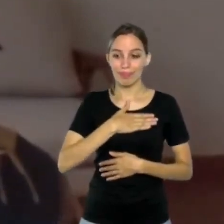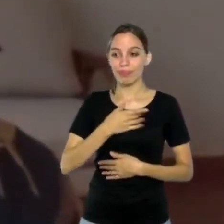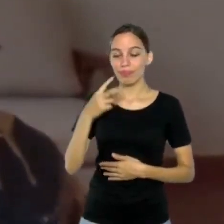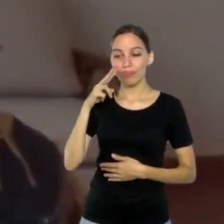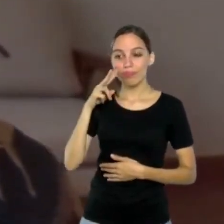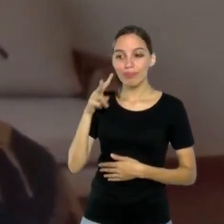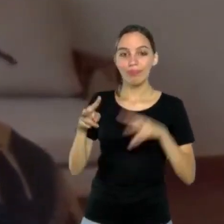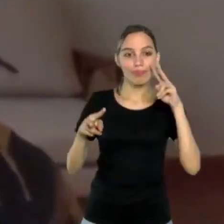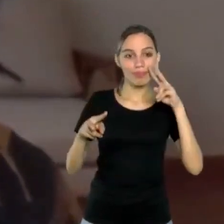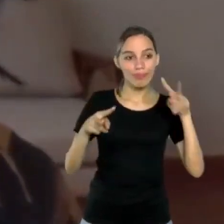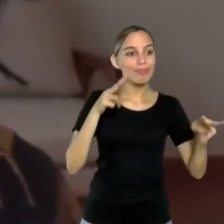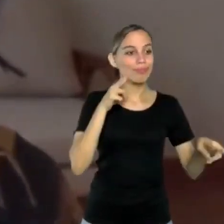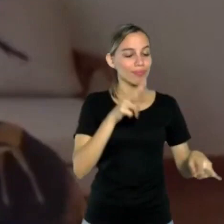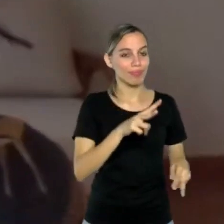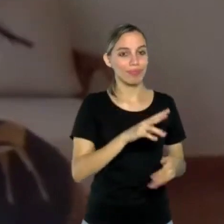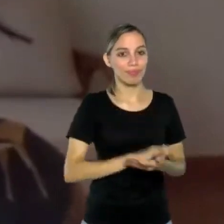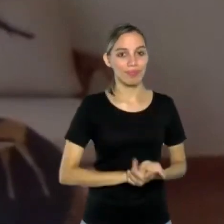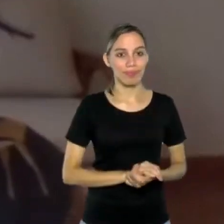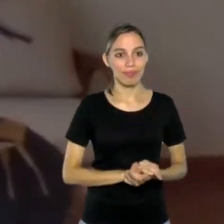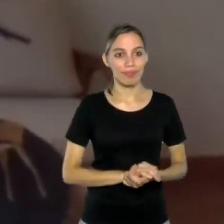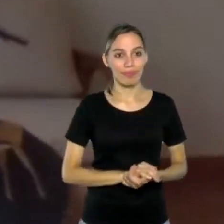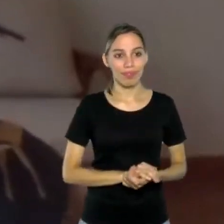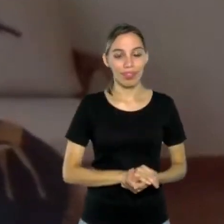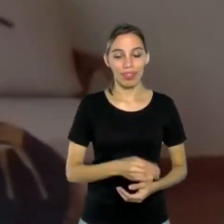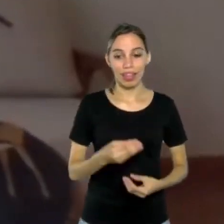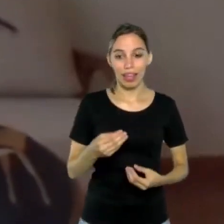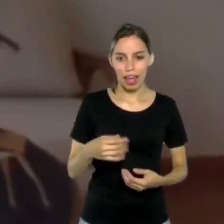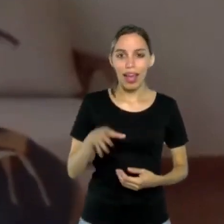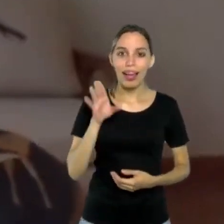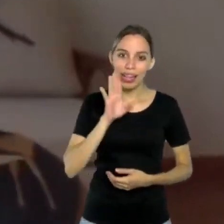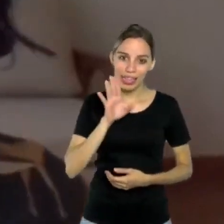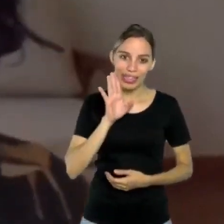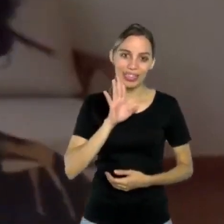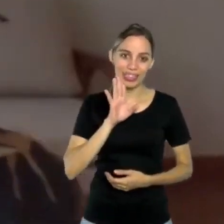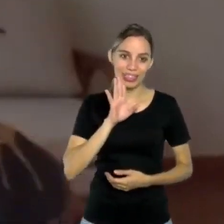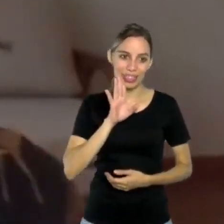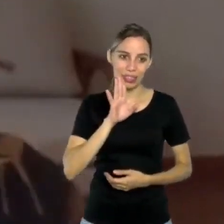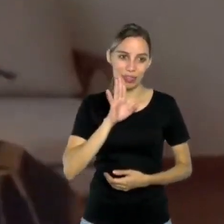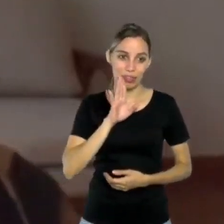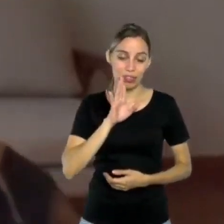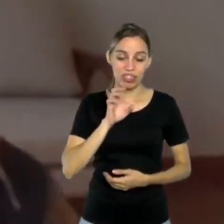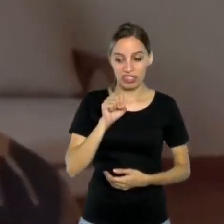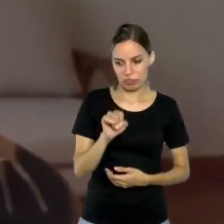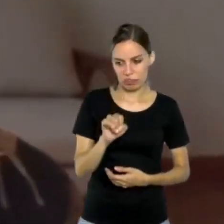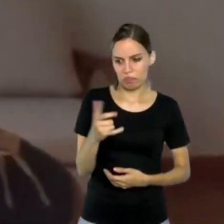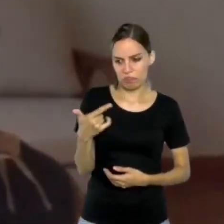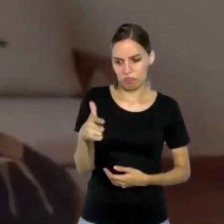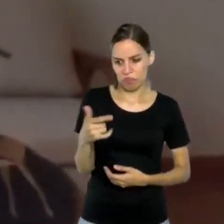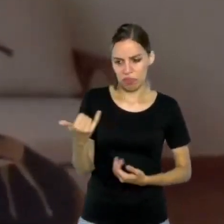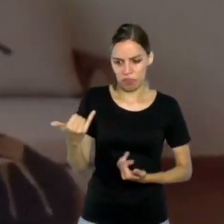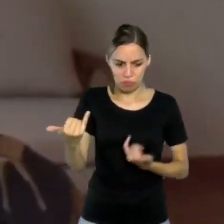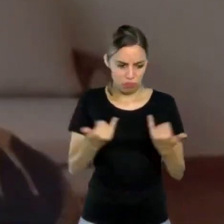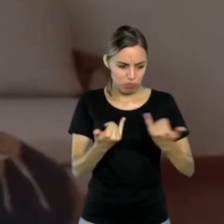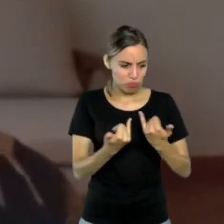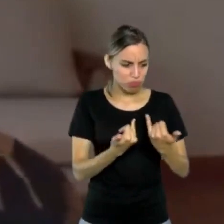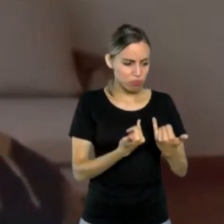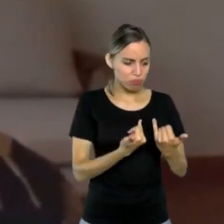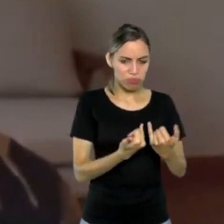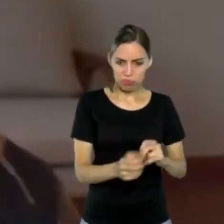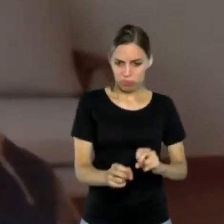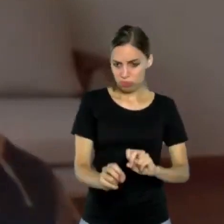enfim, como uma chancela, né? É muito legal. Não que, se não tivesse, para mim estava tudo bem também,